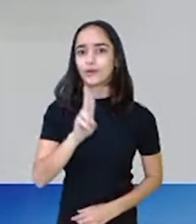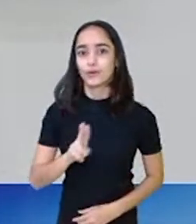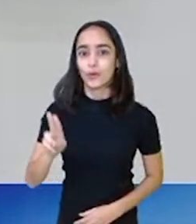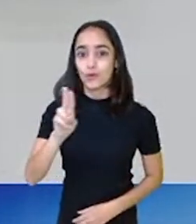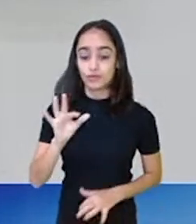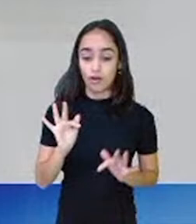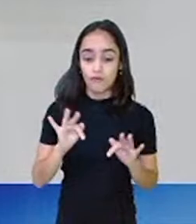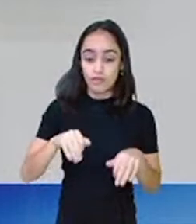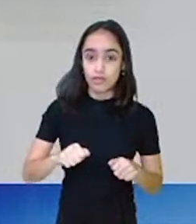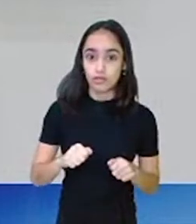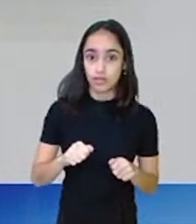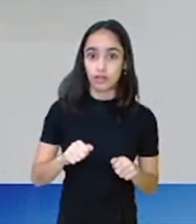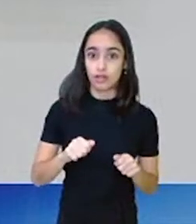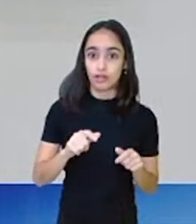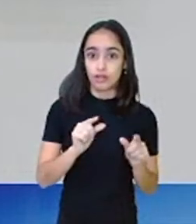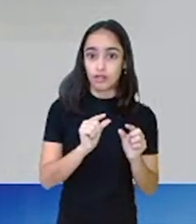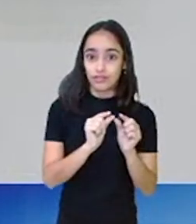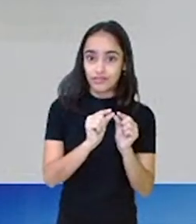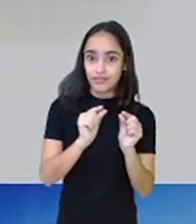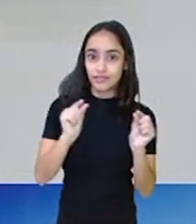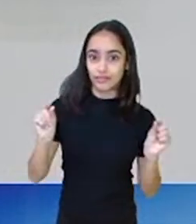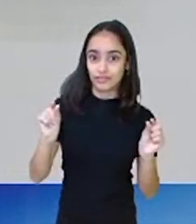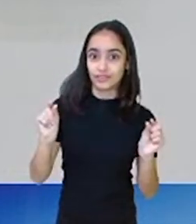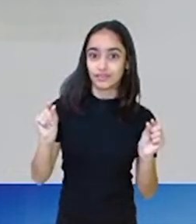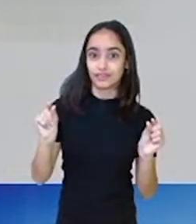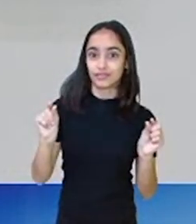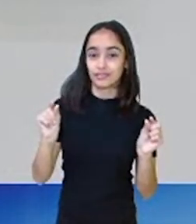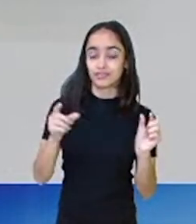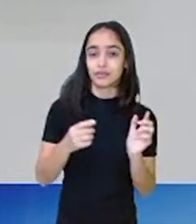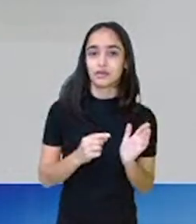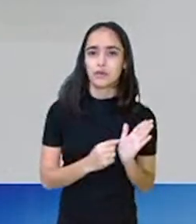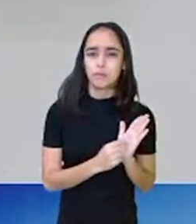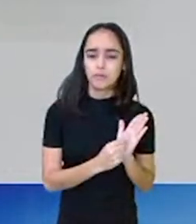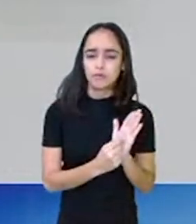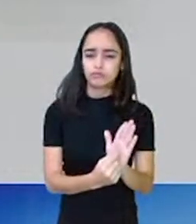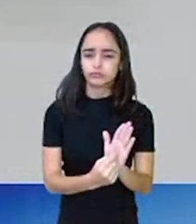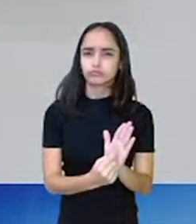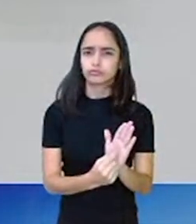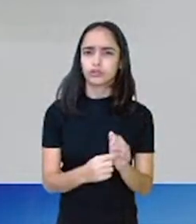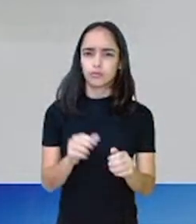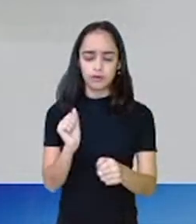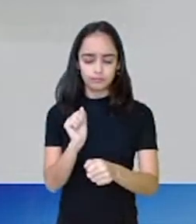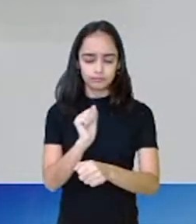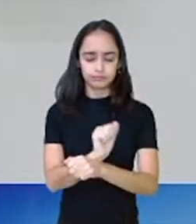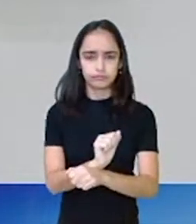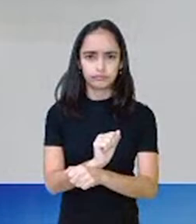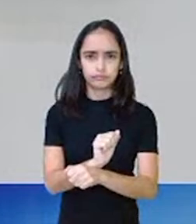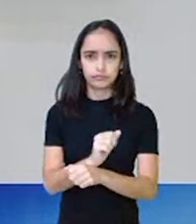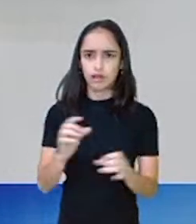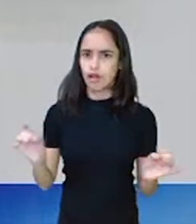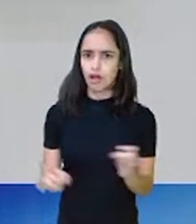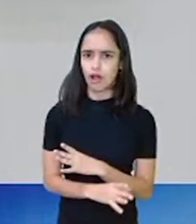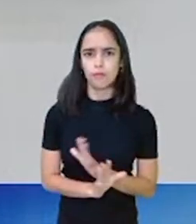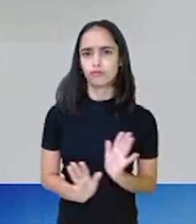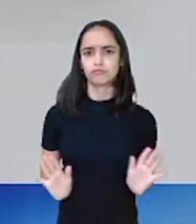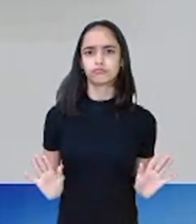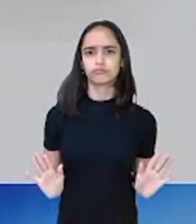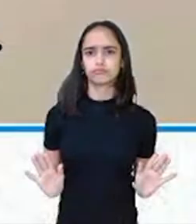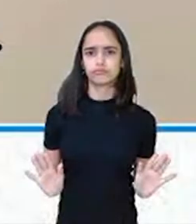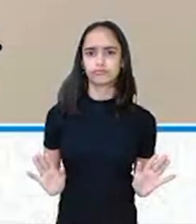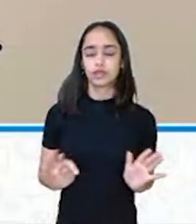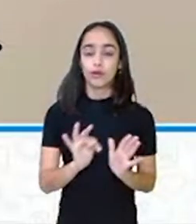de frases para indicar uma pausa total. E ali, ó, no